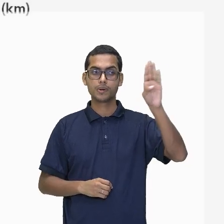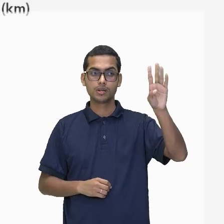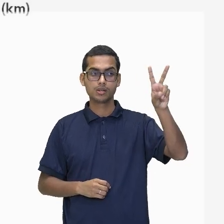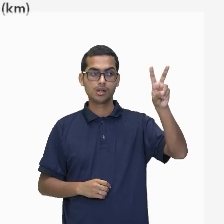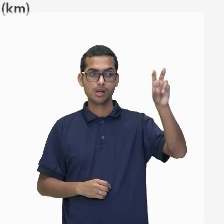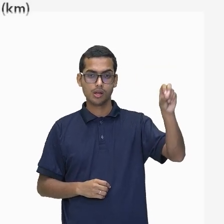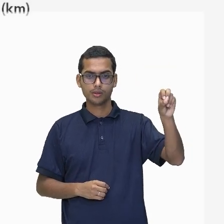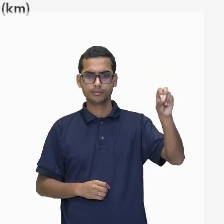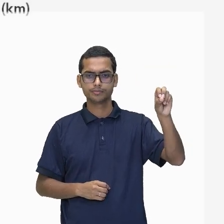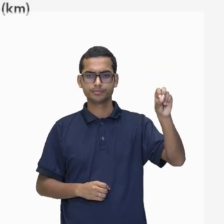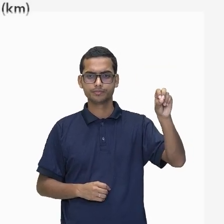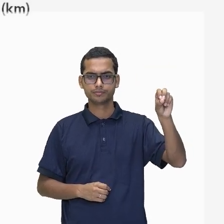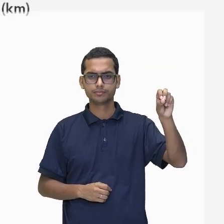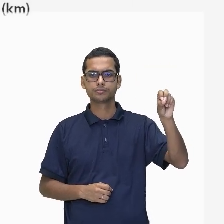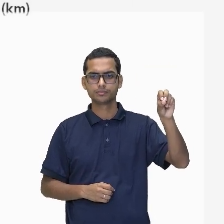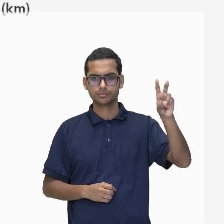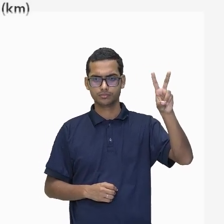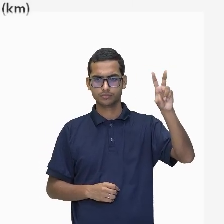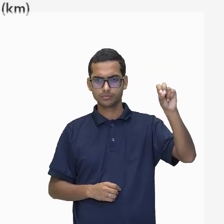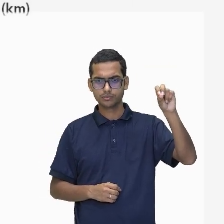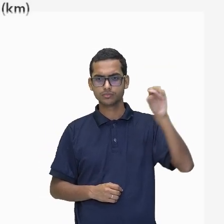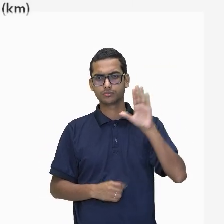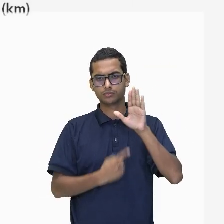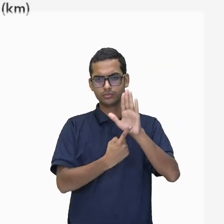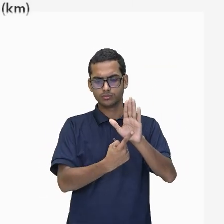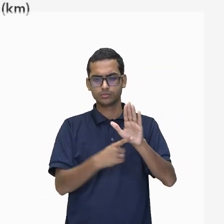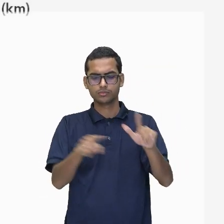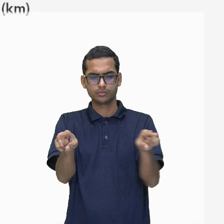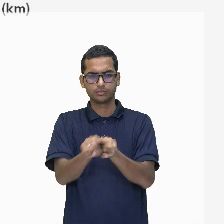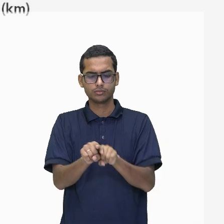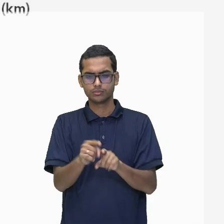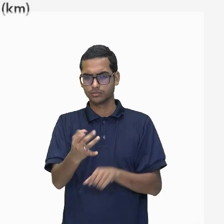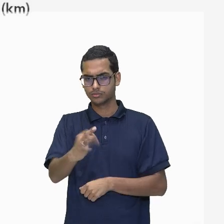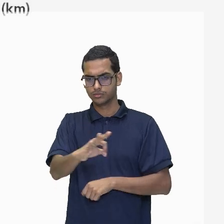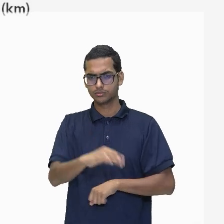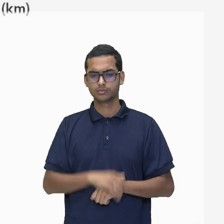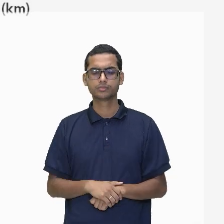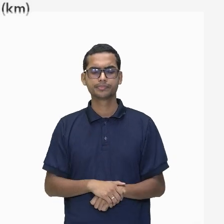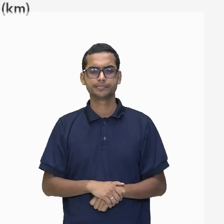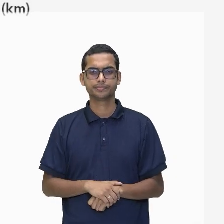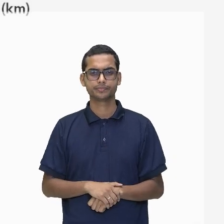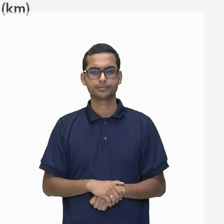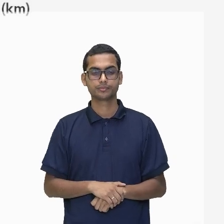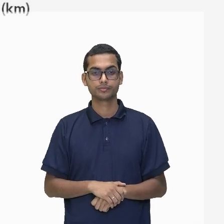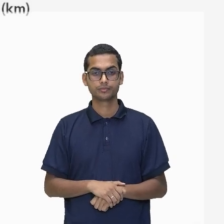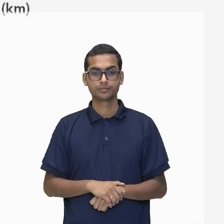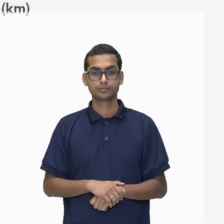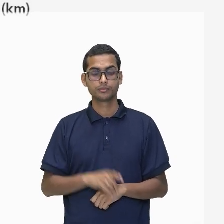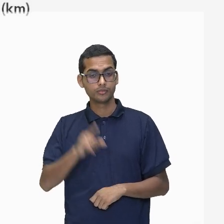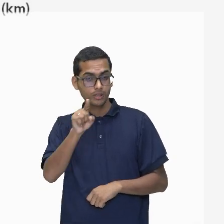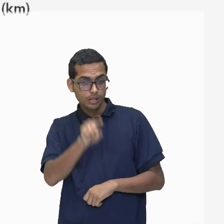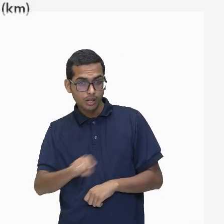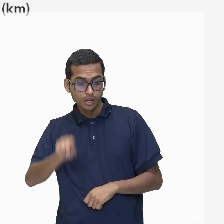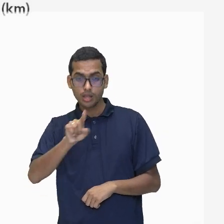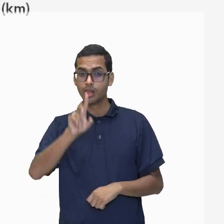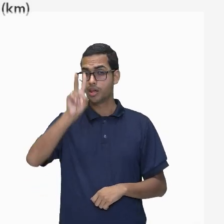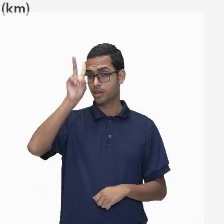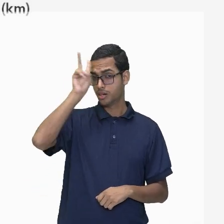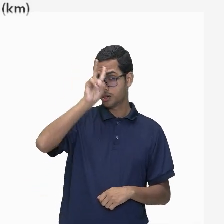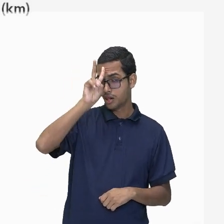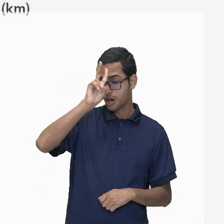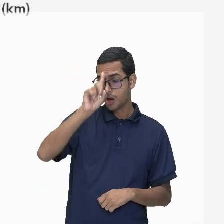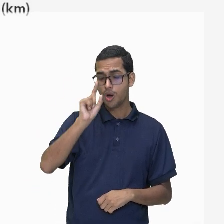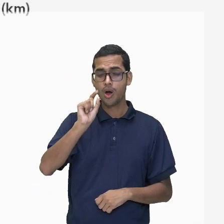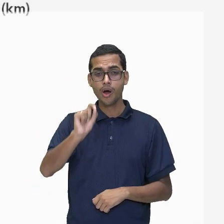50, porque é onde está intersectando aqui o eixo de Y, tá certo? Então, lembrando mais uma vez que a